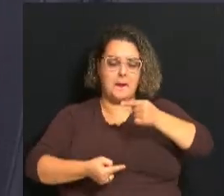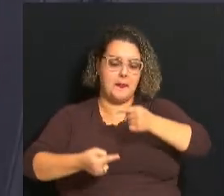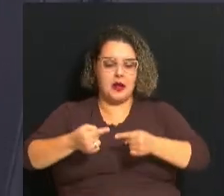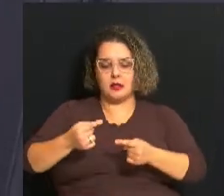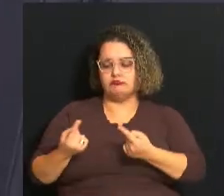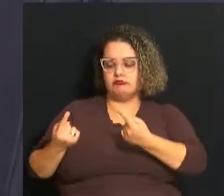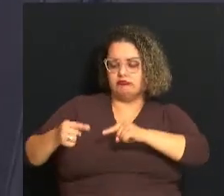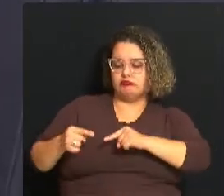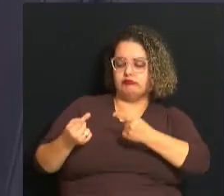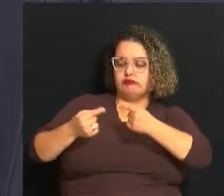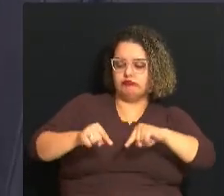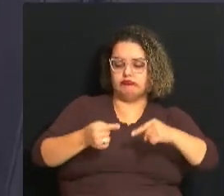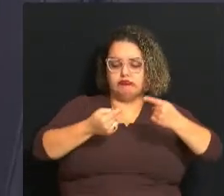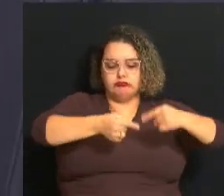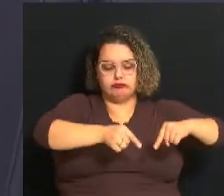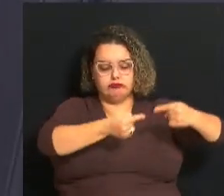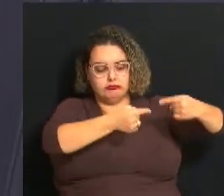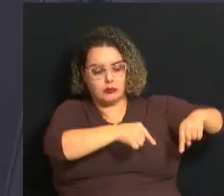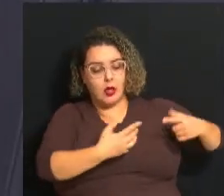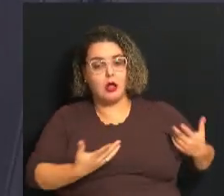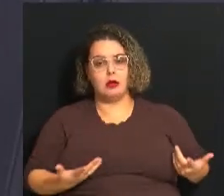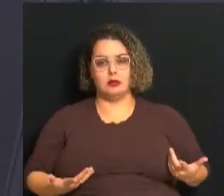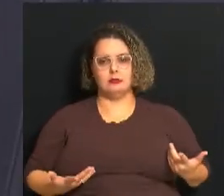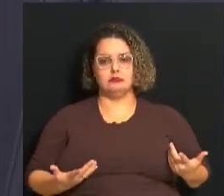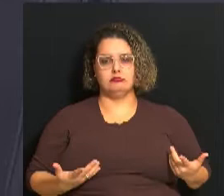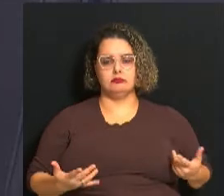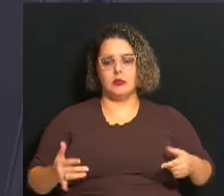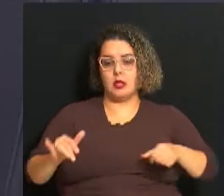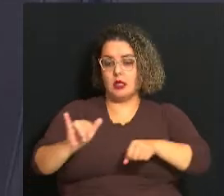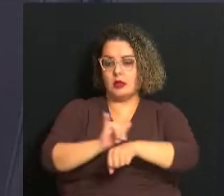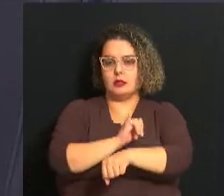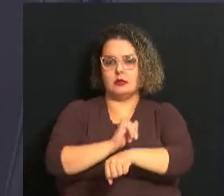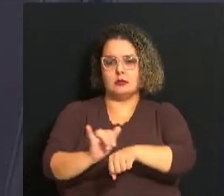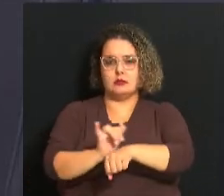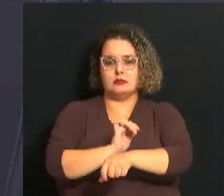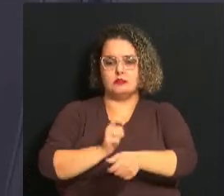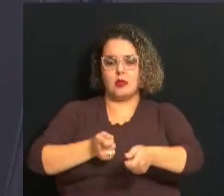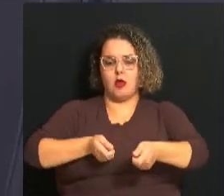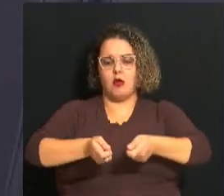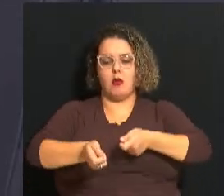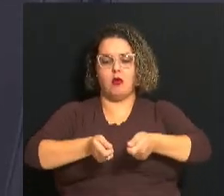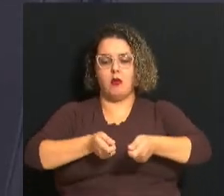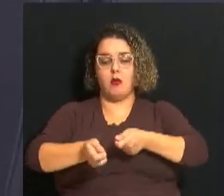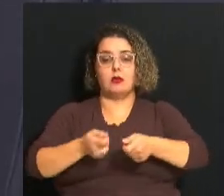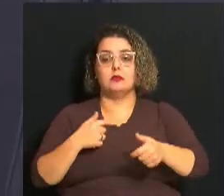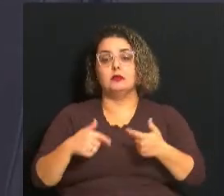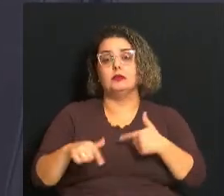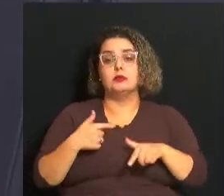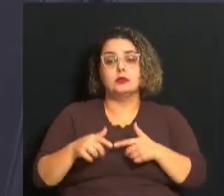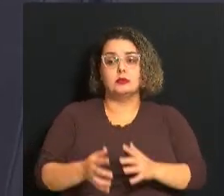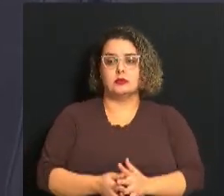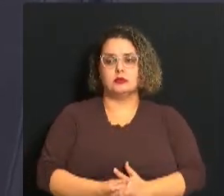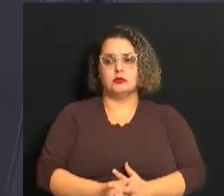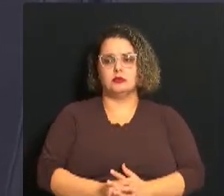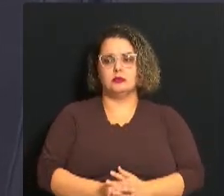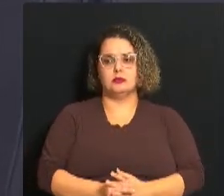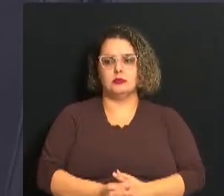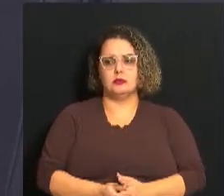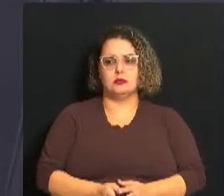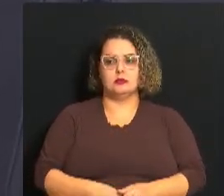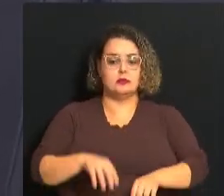essa forma né de esse mecanismo Tá certo de controle do trabalho né desce do trabalho do